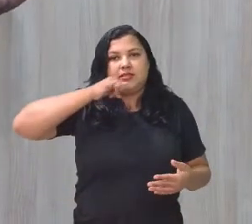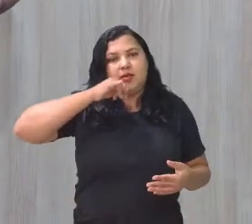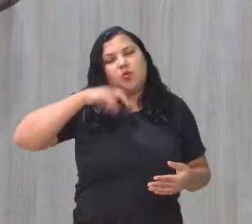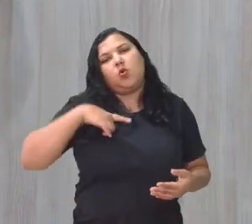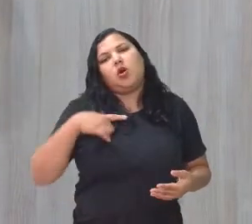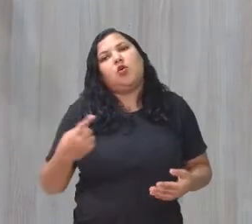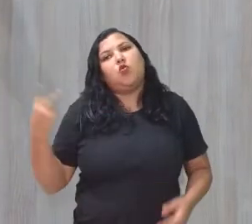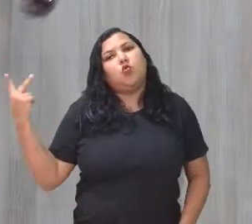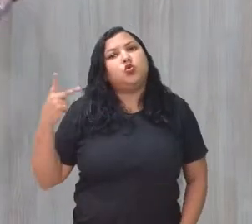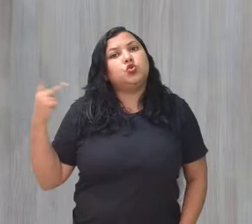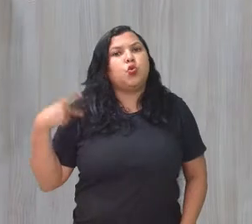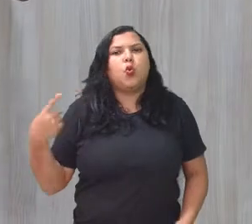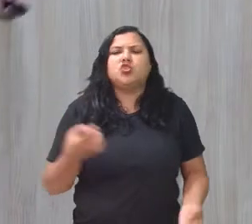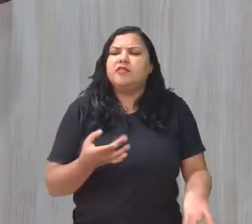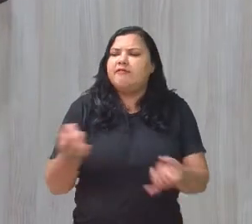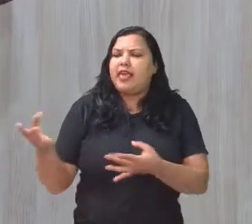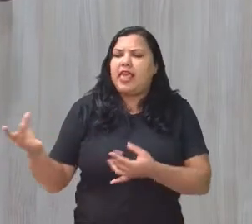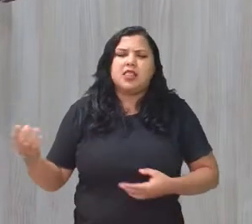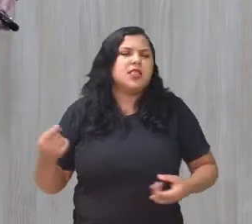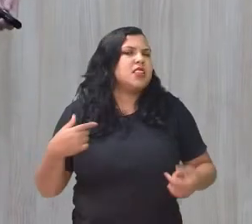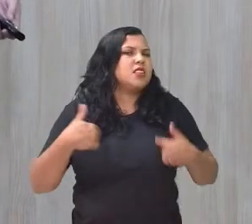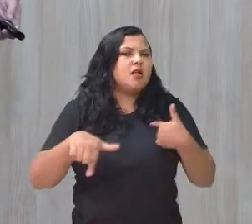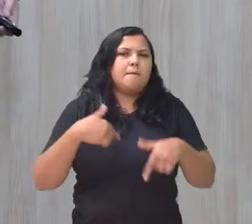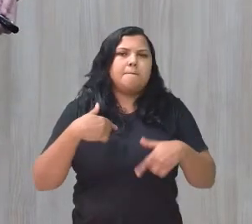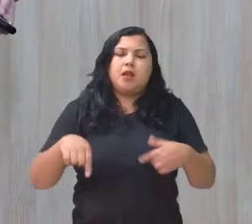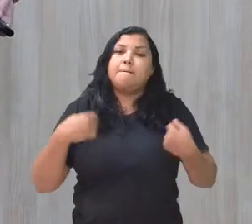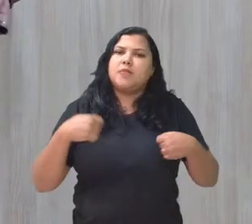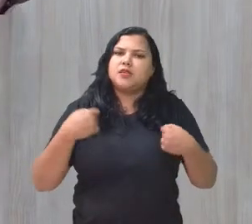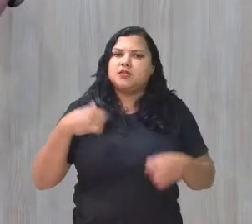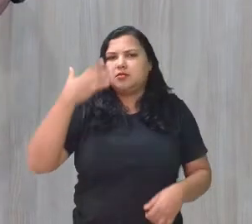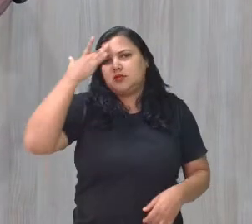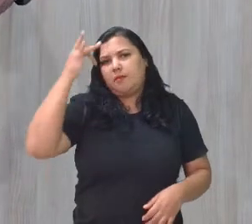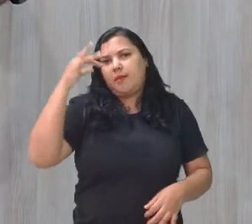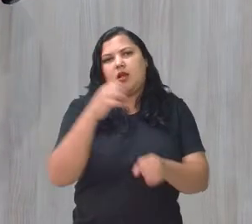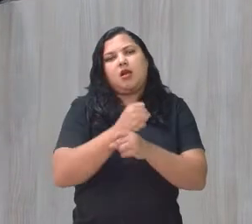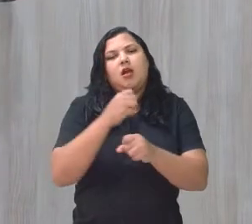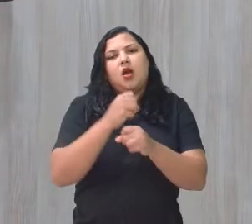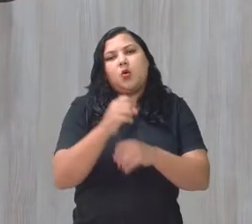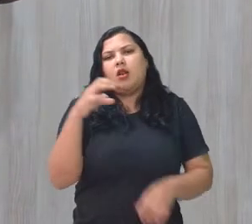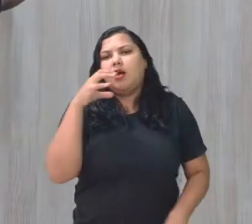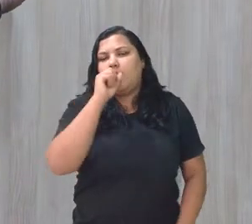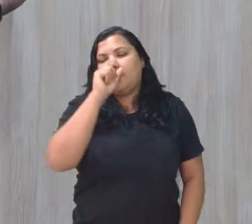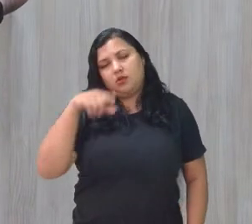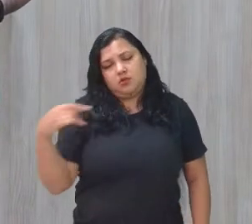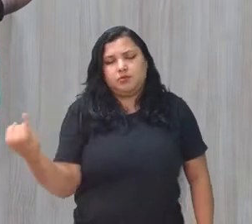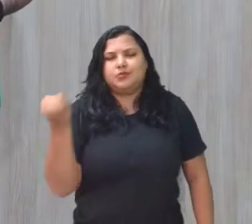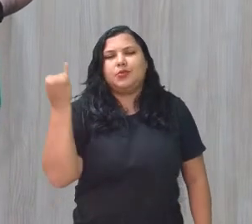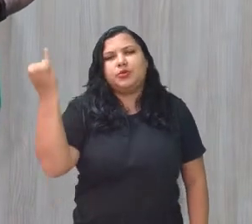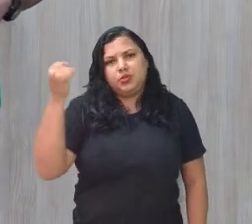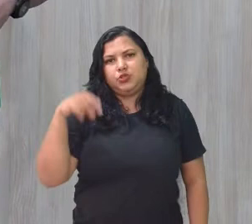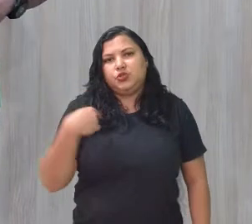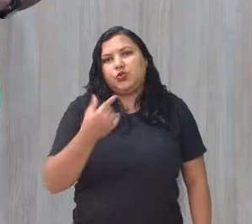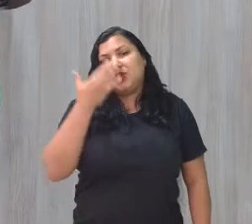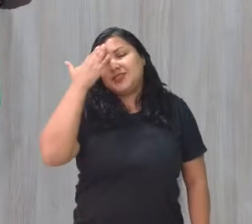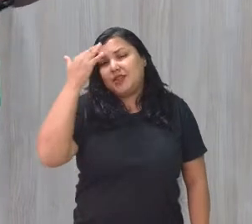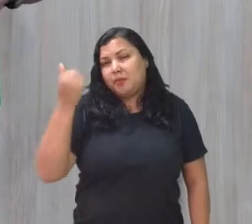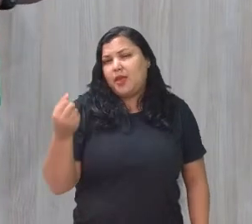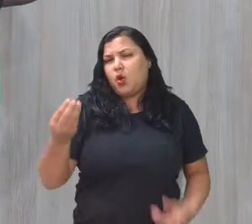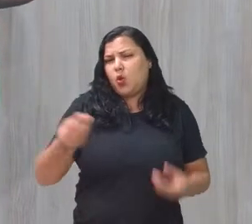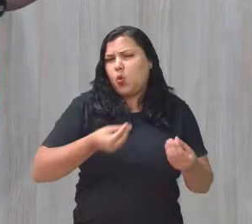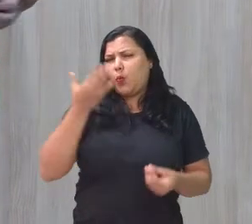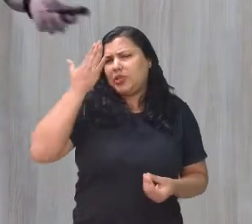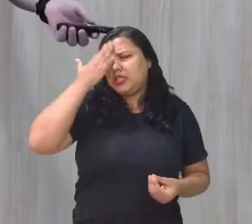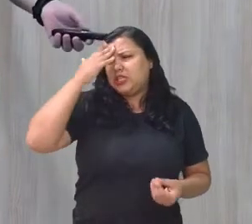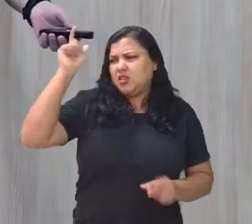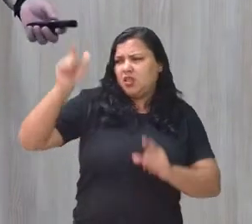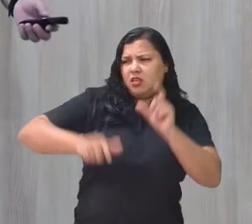Ou seja, Exatamente. a prática eles acabam, e isso é importante, tá bom? É importante a gente trazer isso para a aula de matemática, a gente compreender como é que as